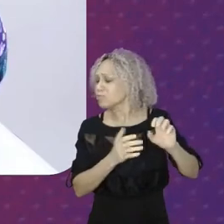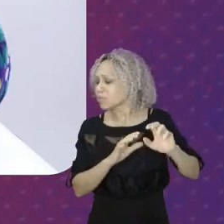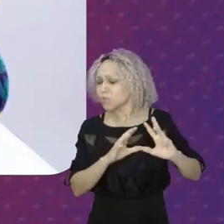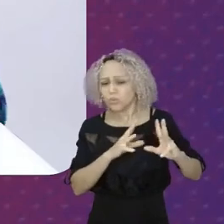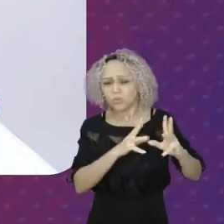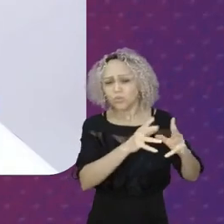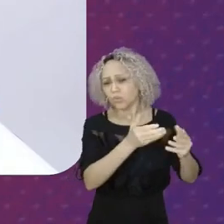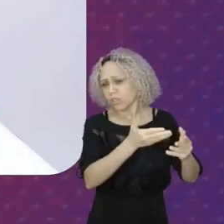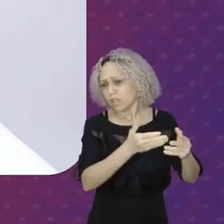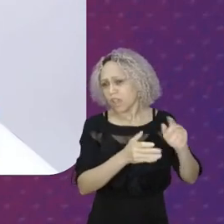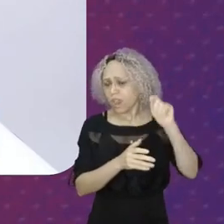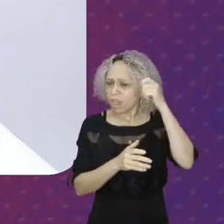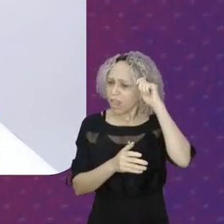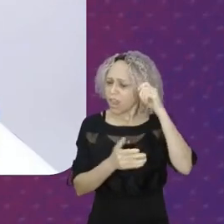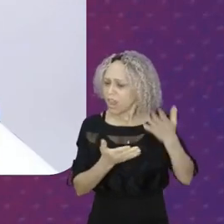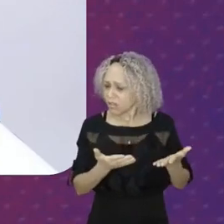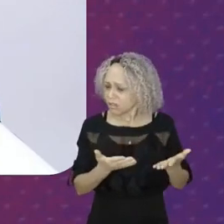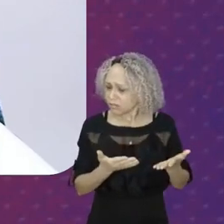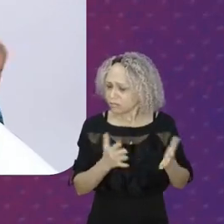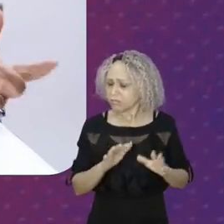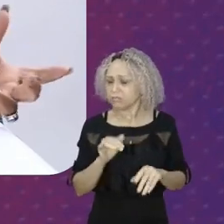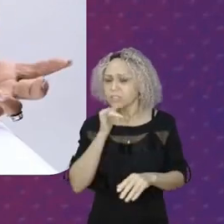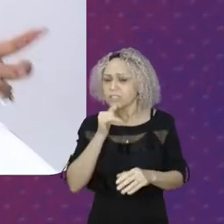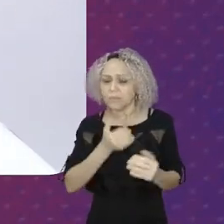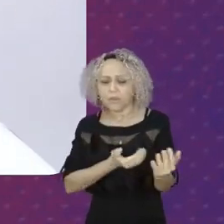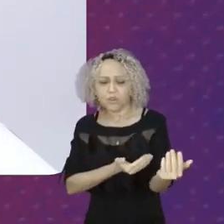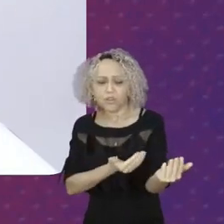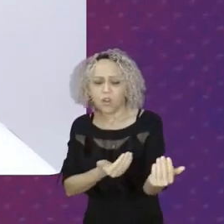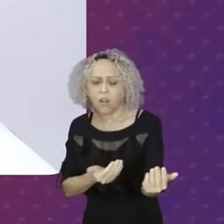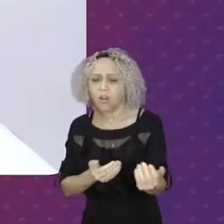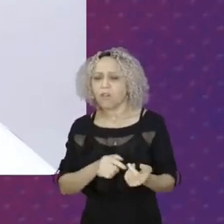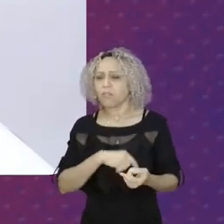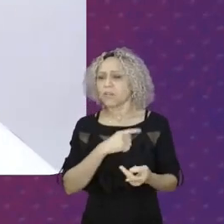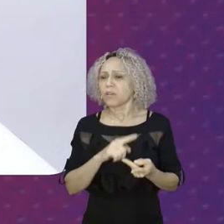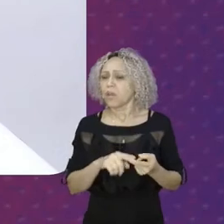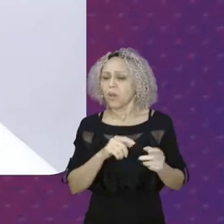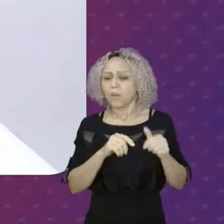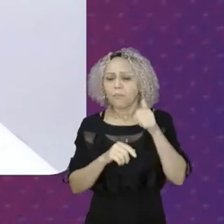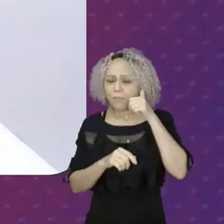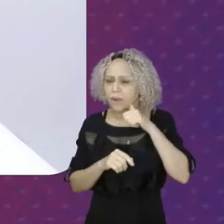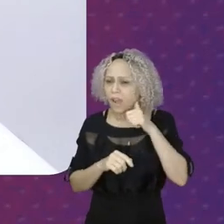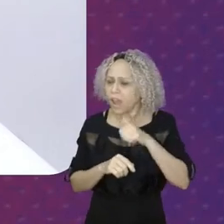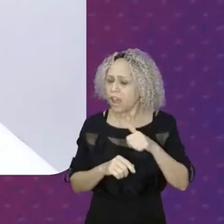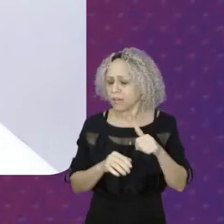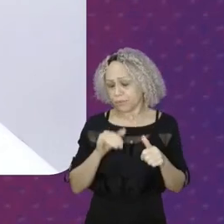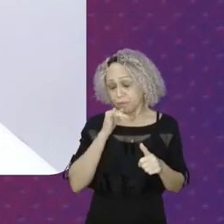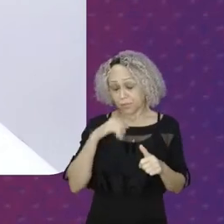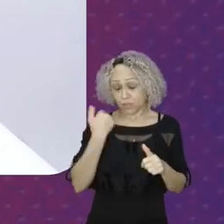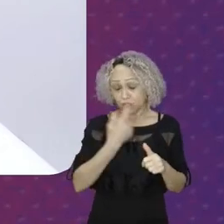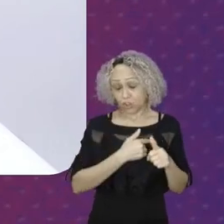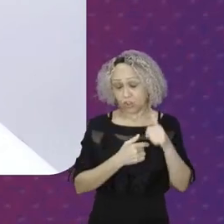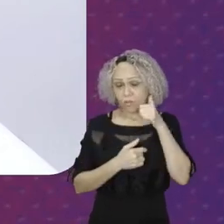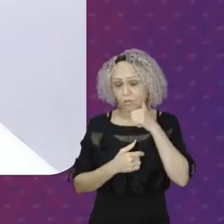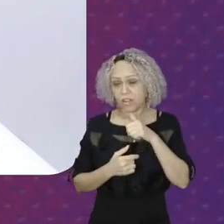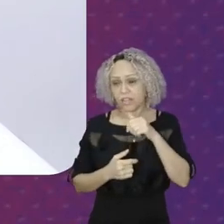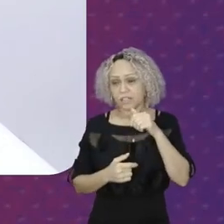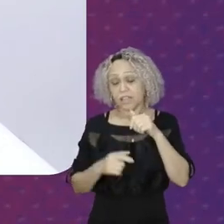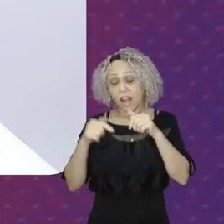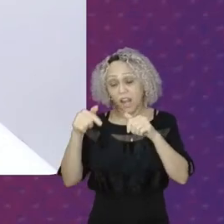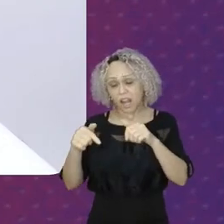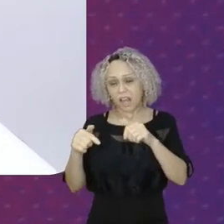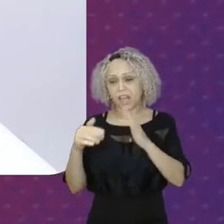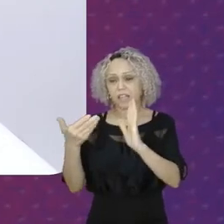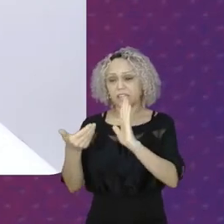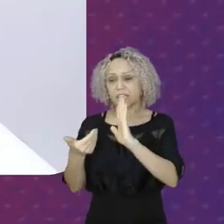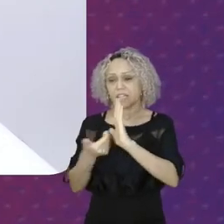juventude, ela não está refletida, né? As mulheres, nós na Câmara Federal, nessa